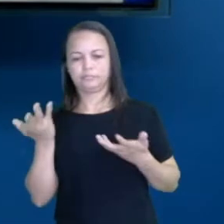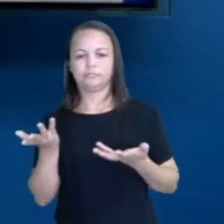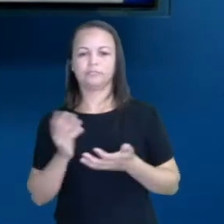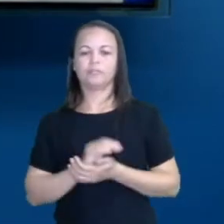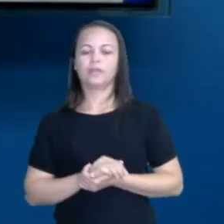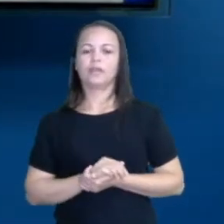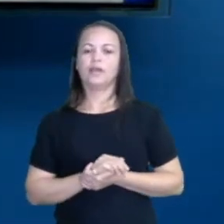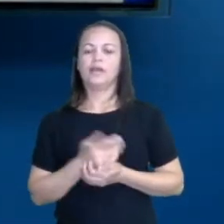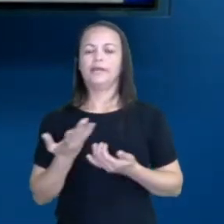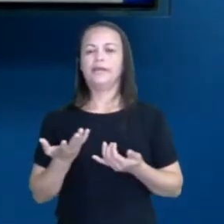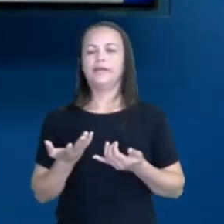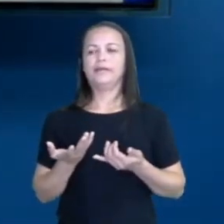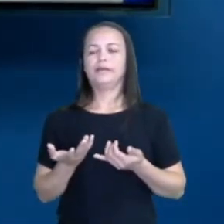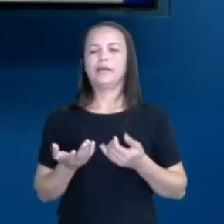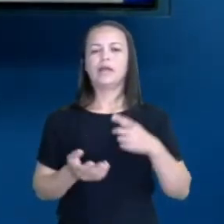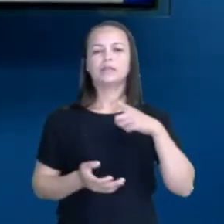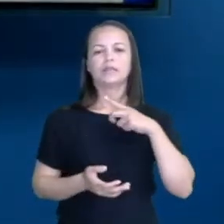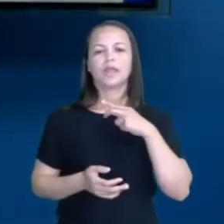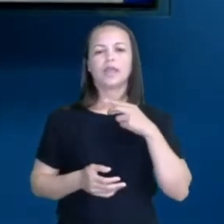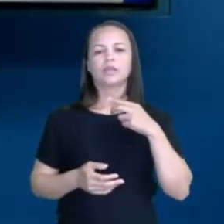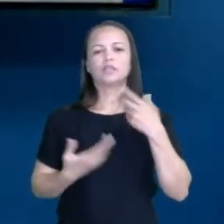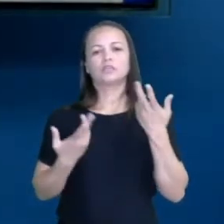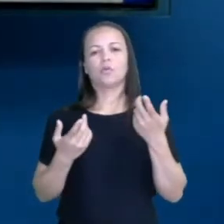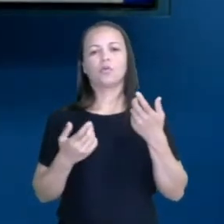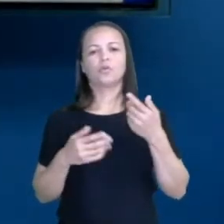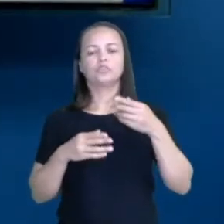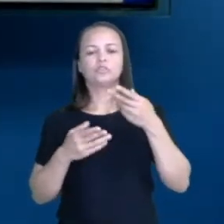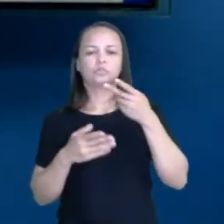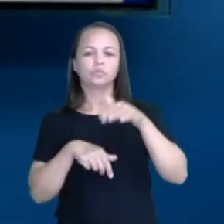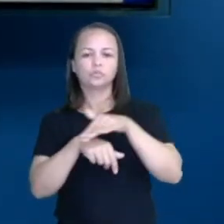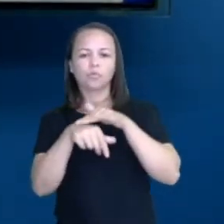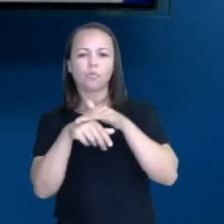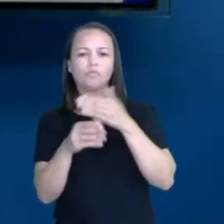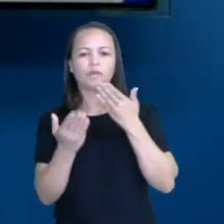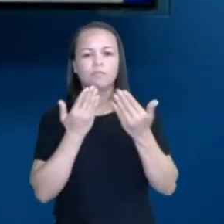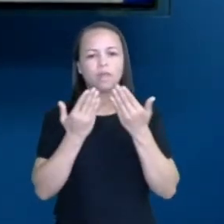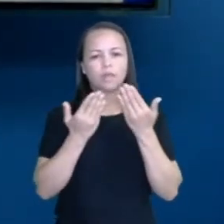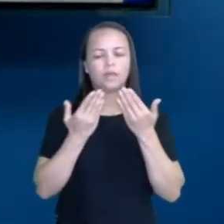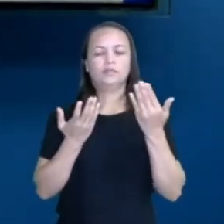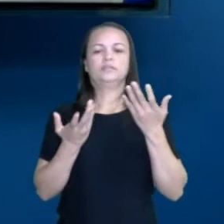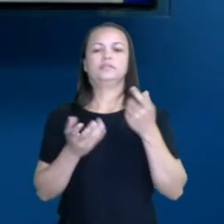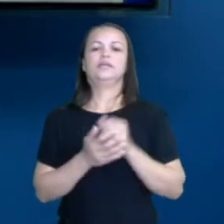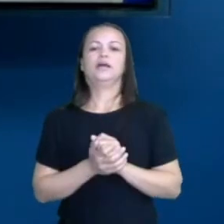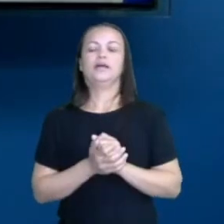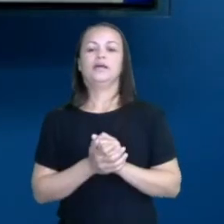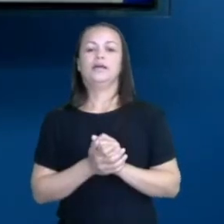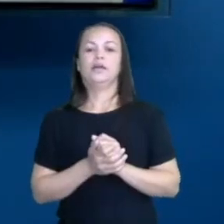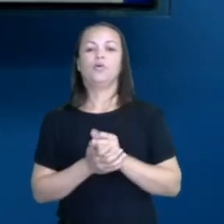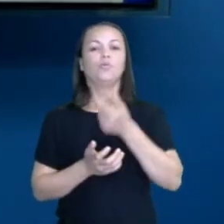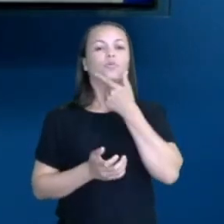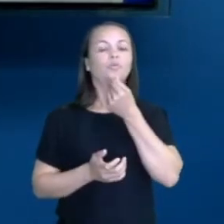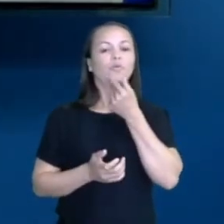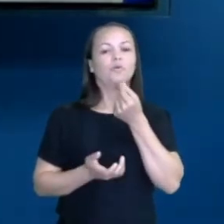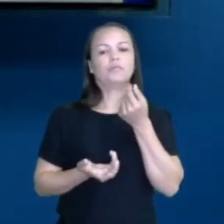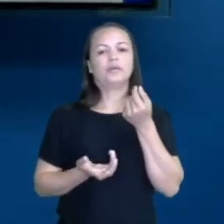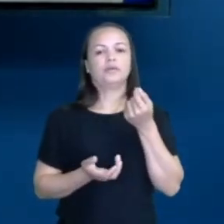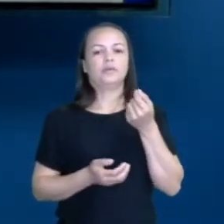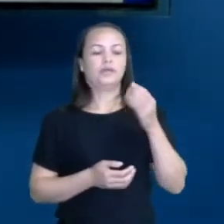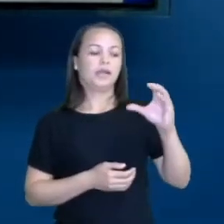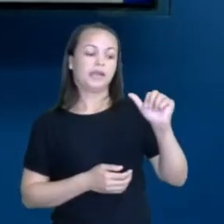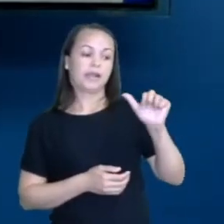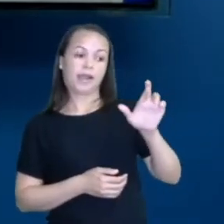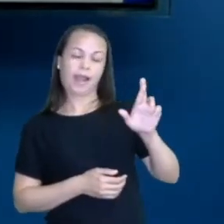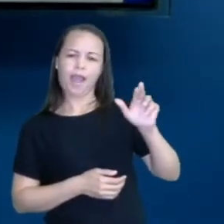língua. Eu coloquei 2 diálogos aqui para vocês perceberem essa questão da variação de gênero. O homem: cara,